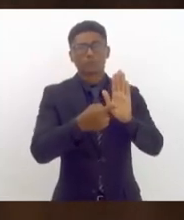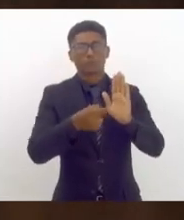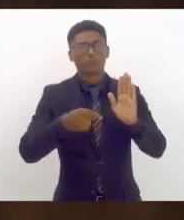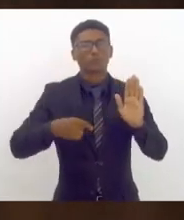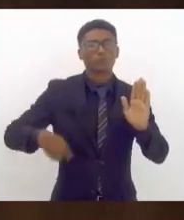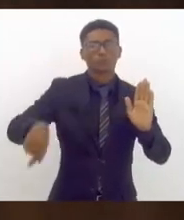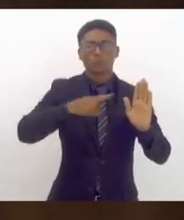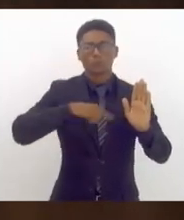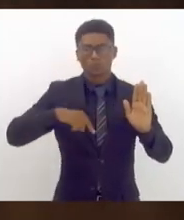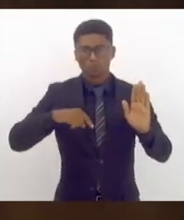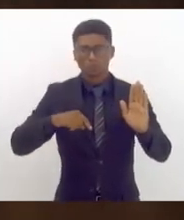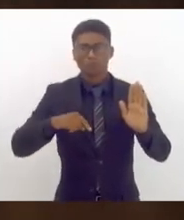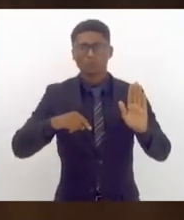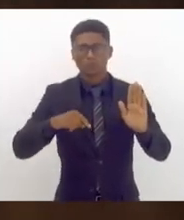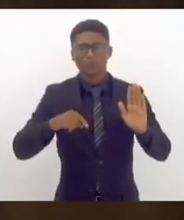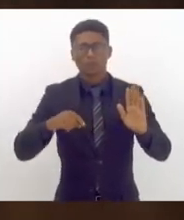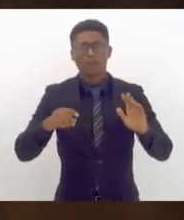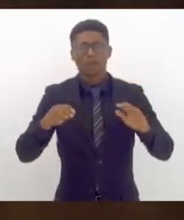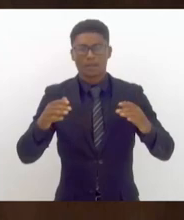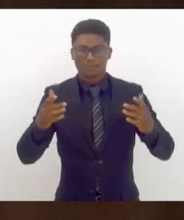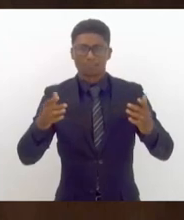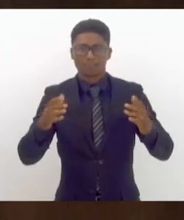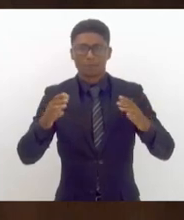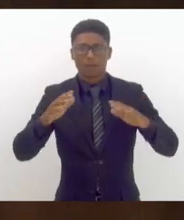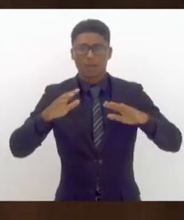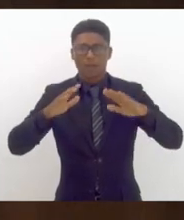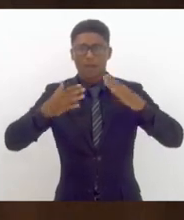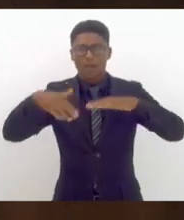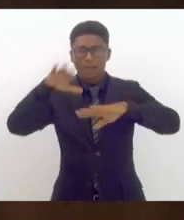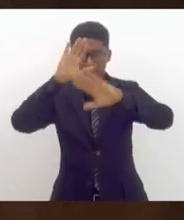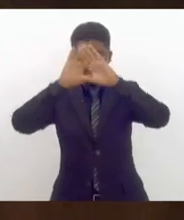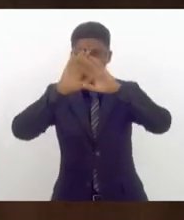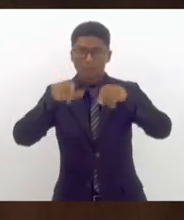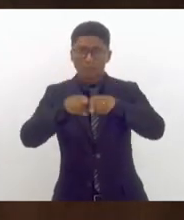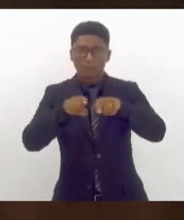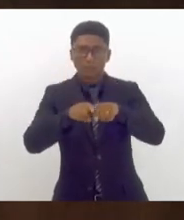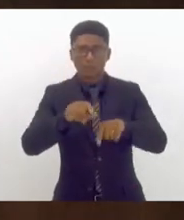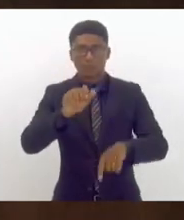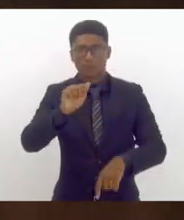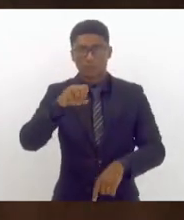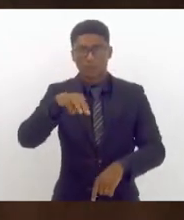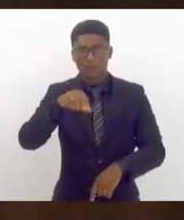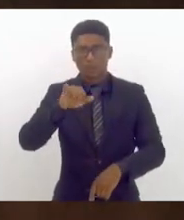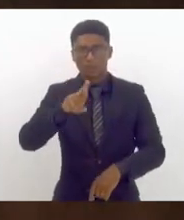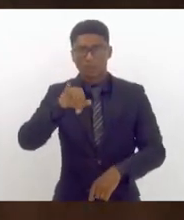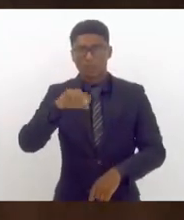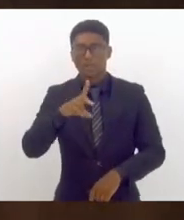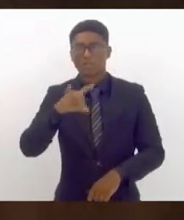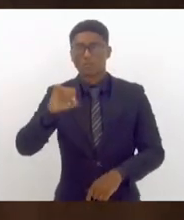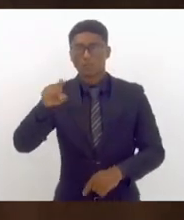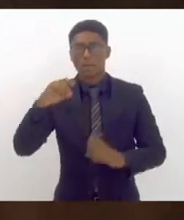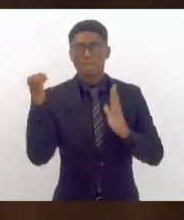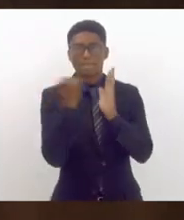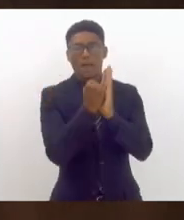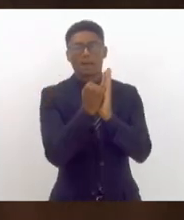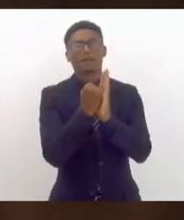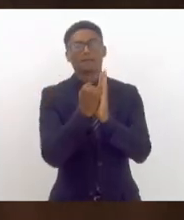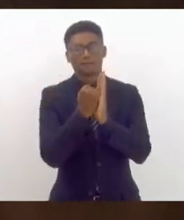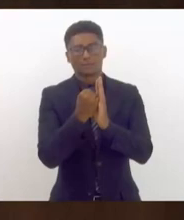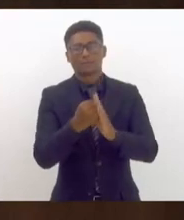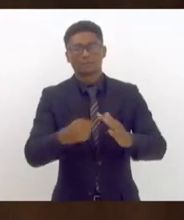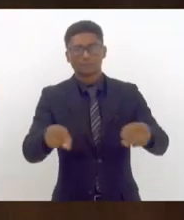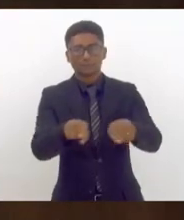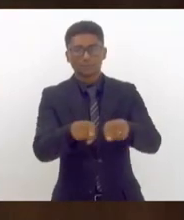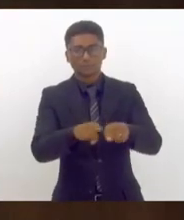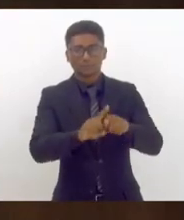os nossos cultos de matriz africana, ameríndio, como patrimônio cultural e material. Também consegui consolidar